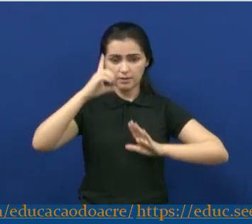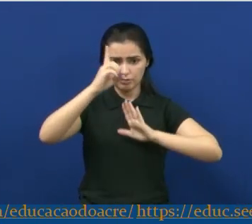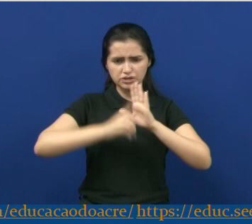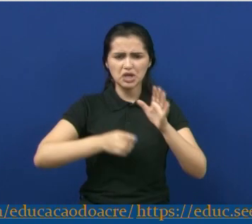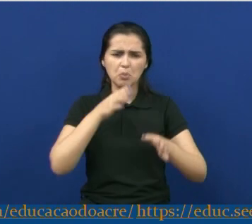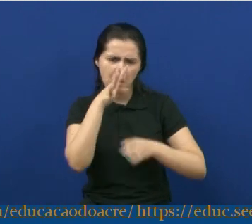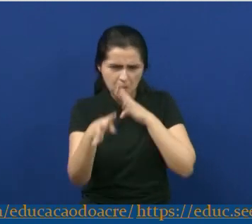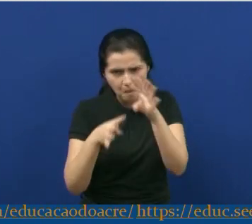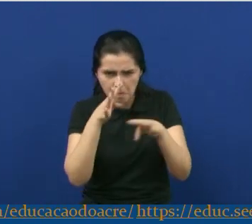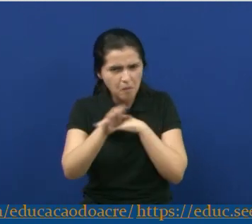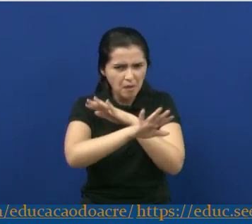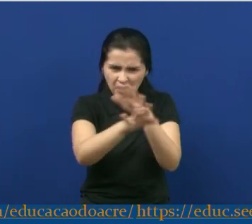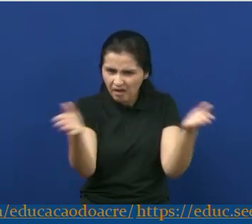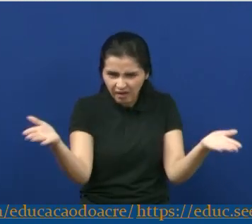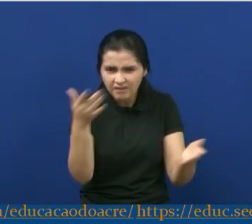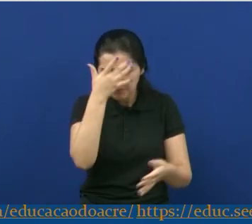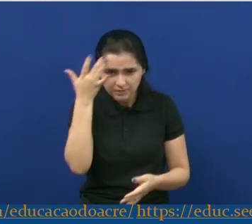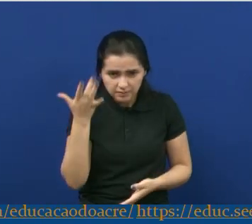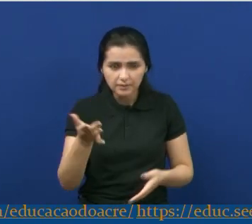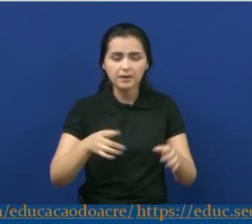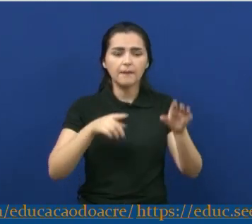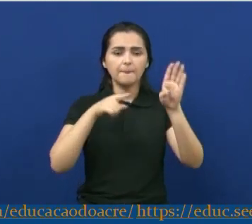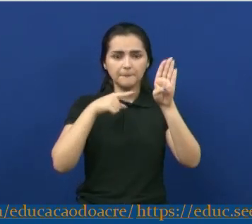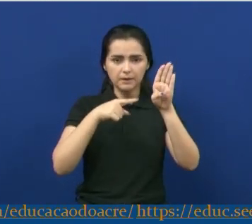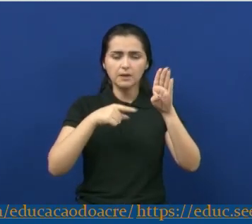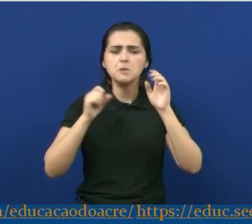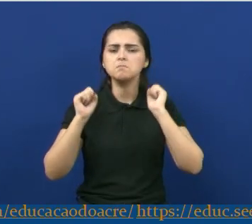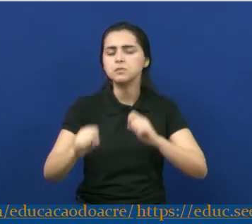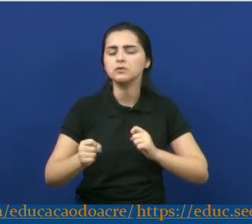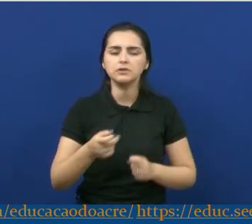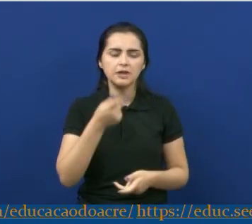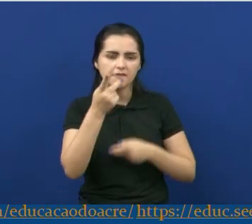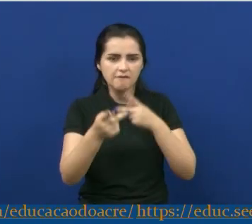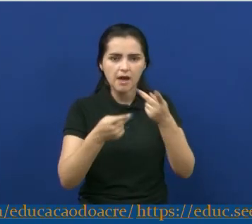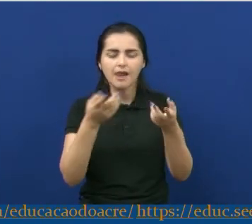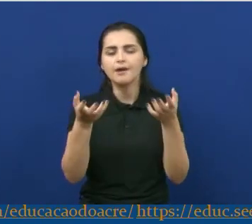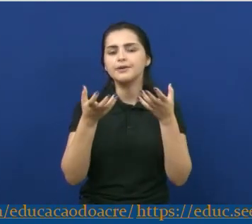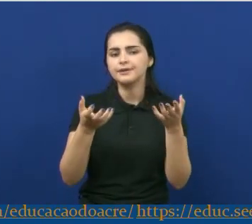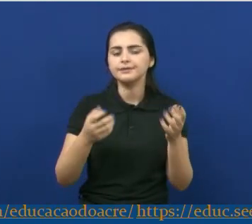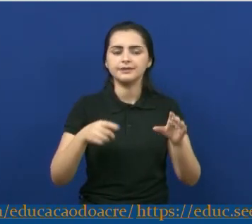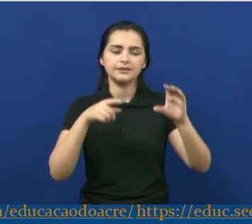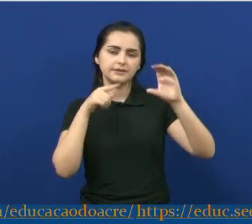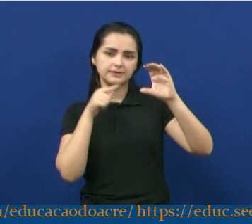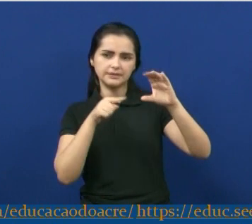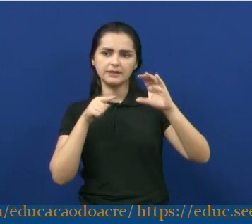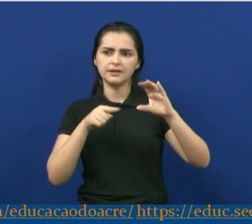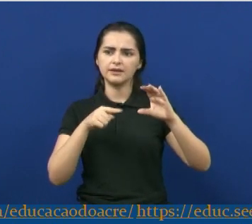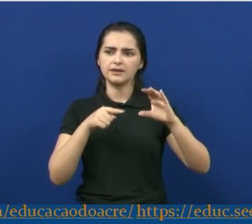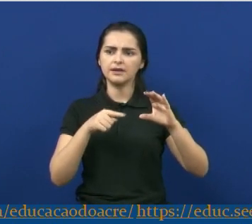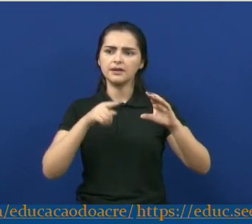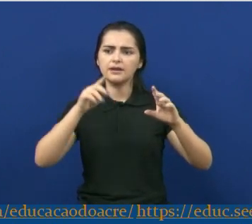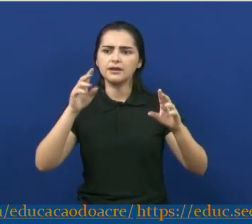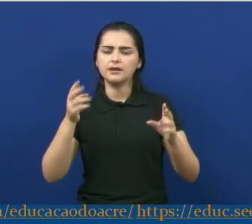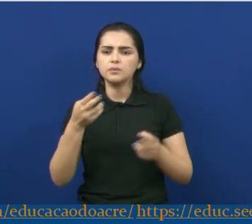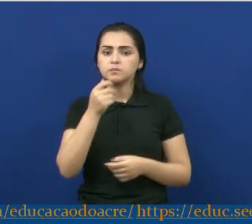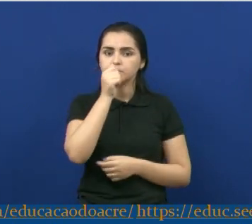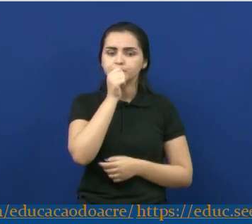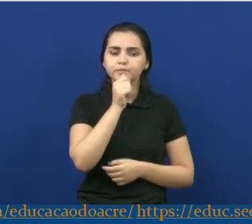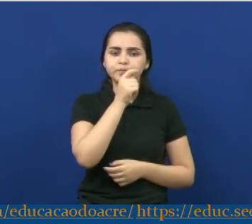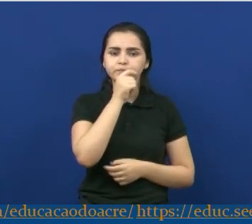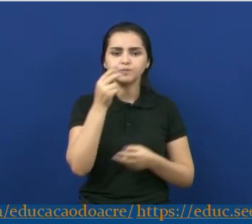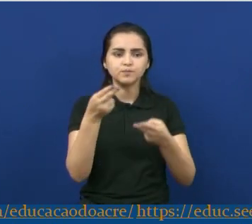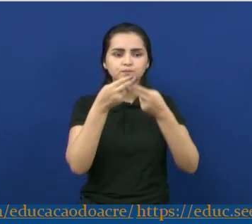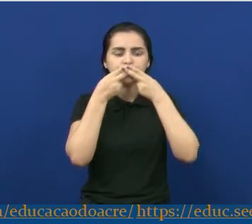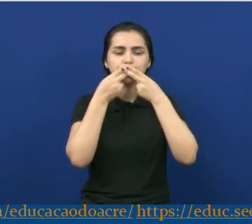de criticar todo mundo? Letra B. De poder falar o que quiser? Letra C. De ser censurado pelo Estado?